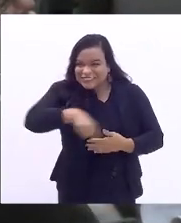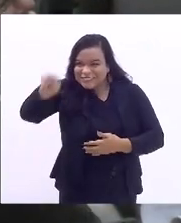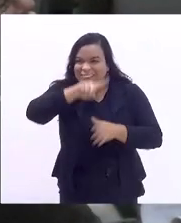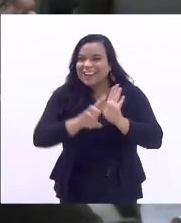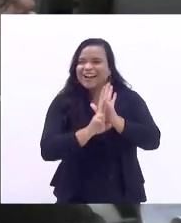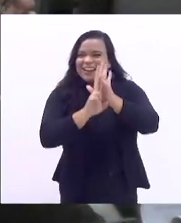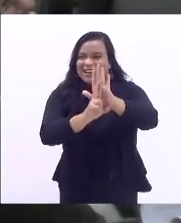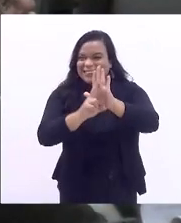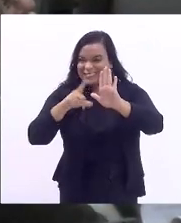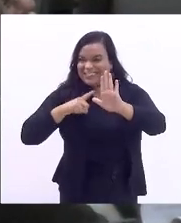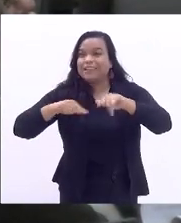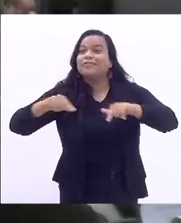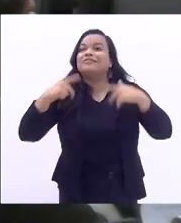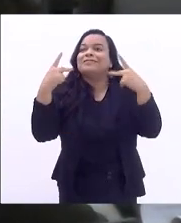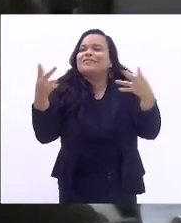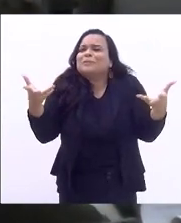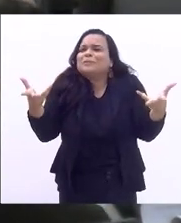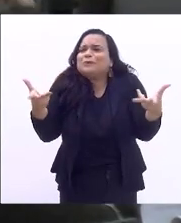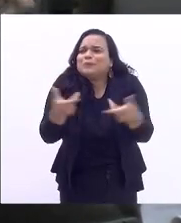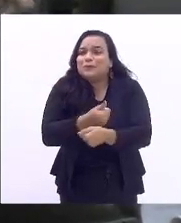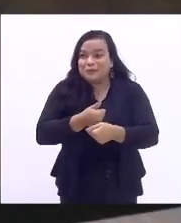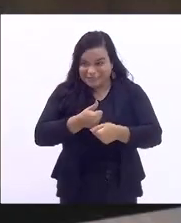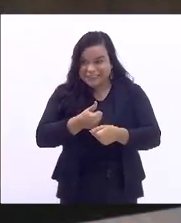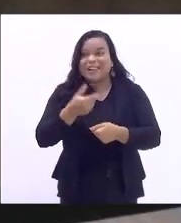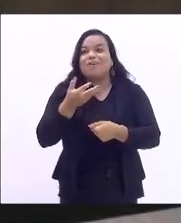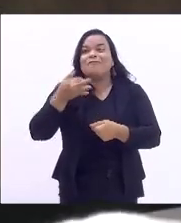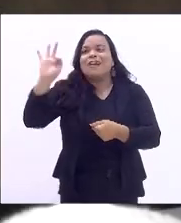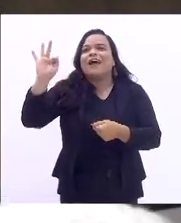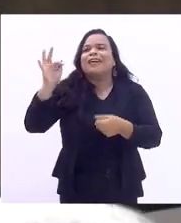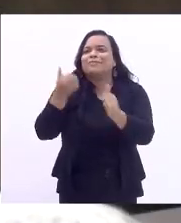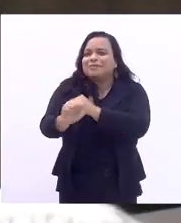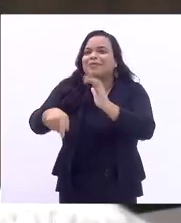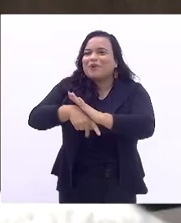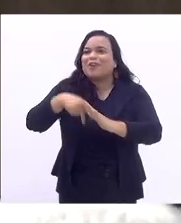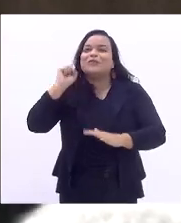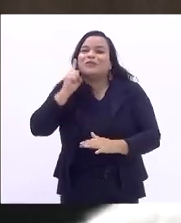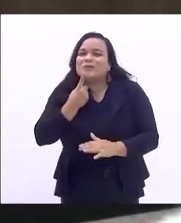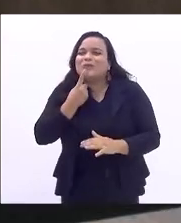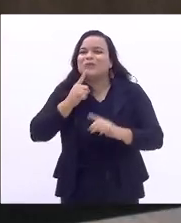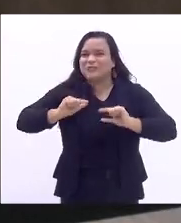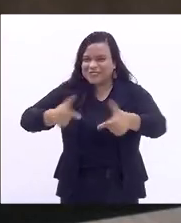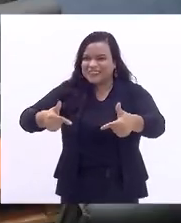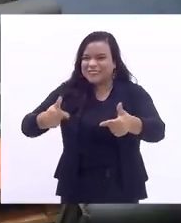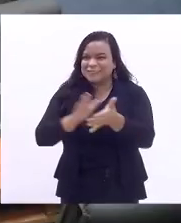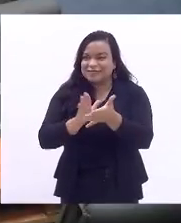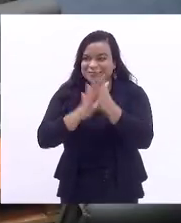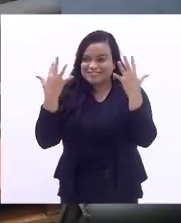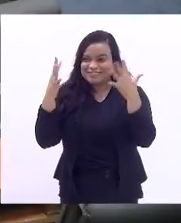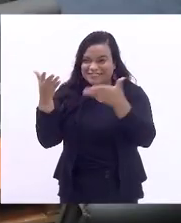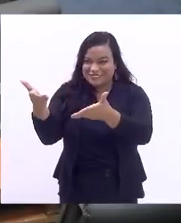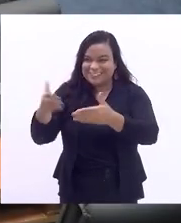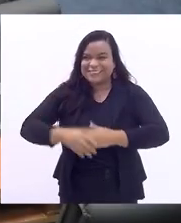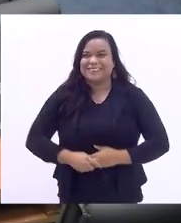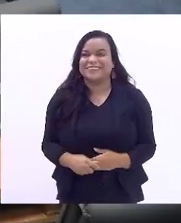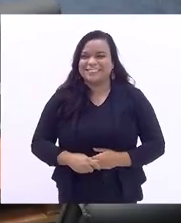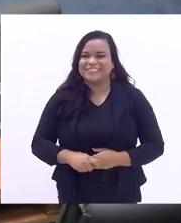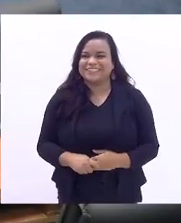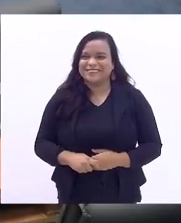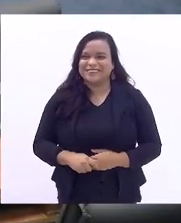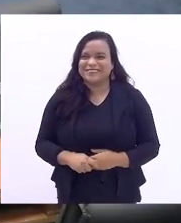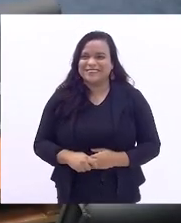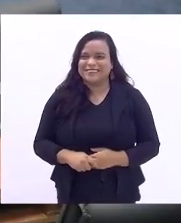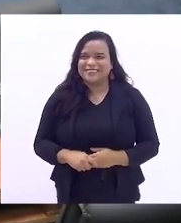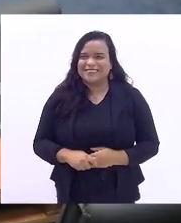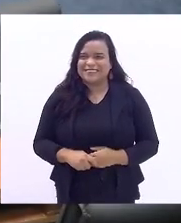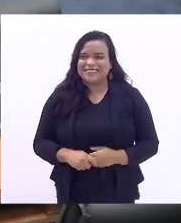representando e esse trabalho incrível que a Federação desportiva de surdos tem feito parabéns o resultado de Março